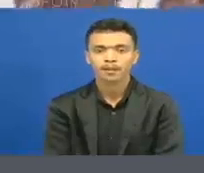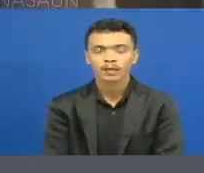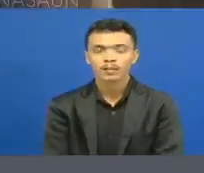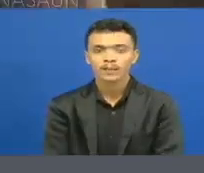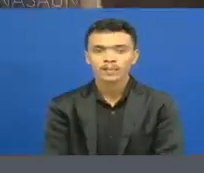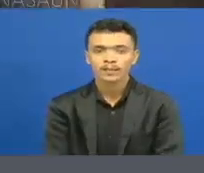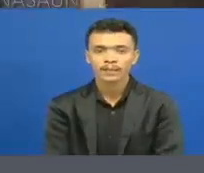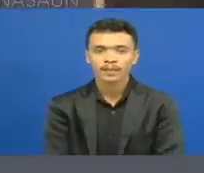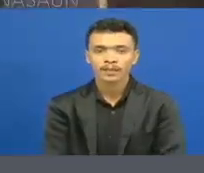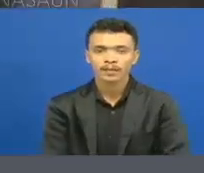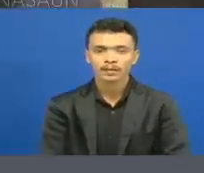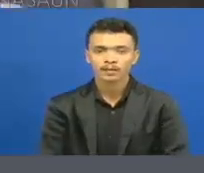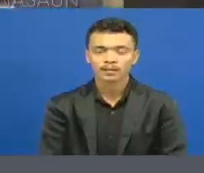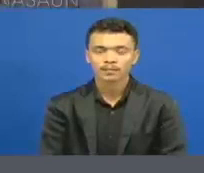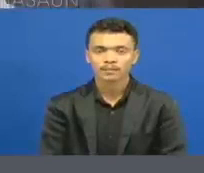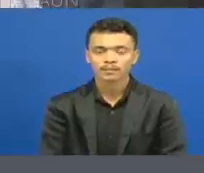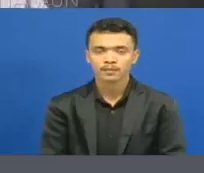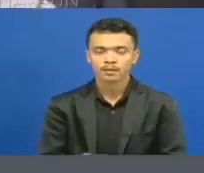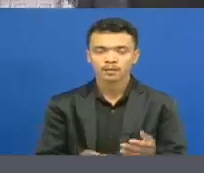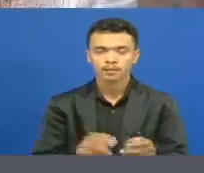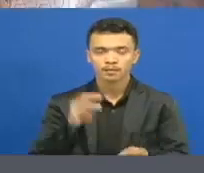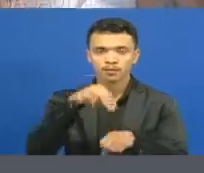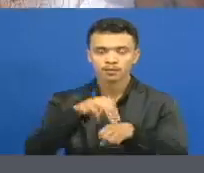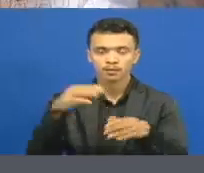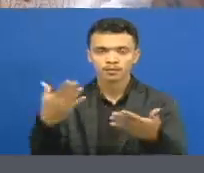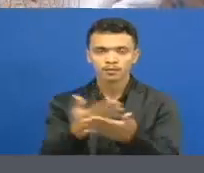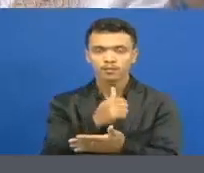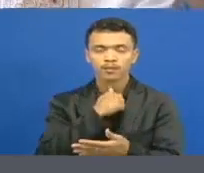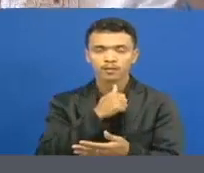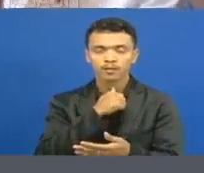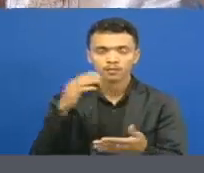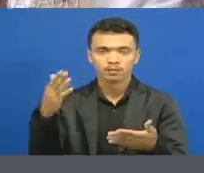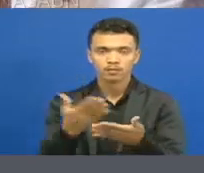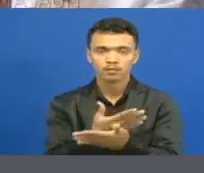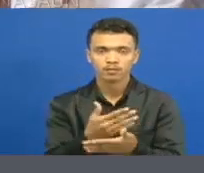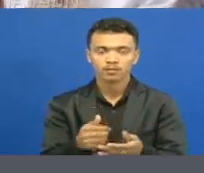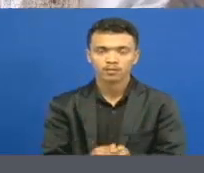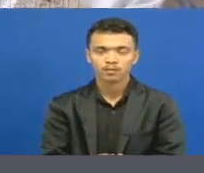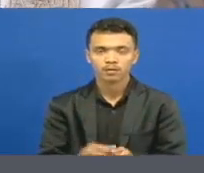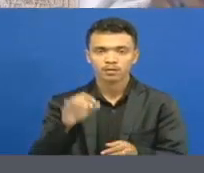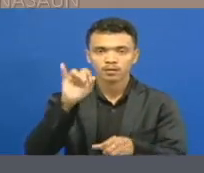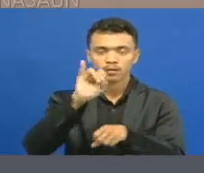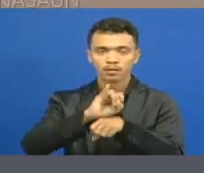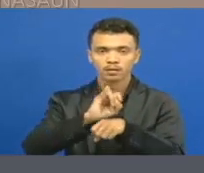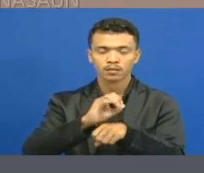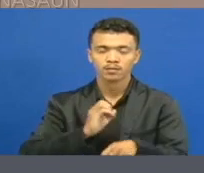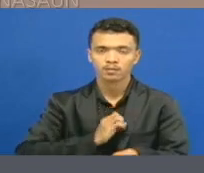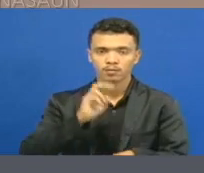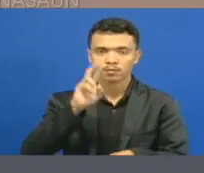Família Serranino, Autoridade Posto Ossu, celebra Missa Nova para Padre Fon Narciso Villanova e Igreja Paróquia